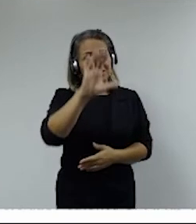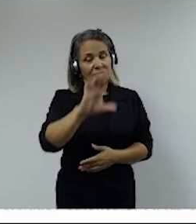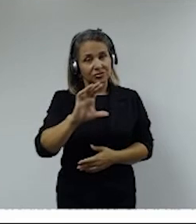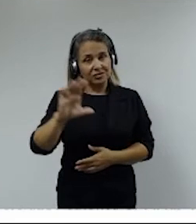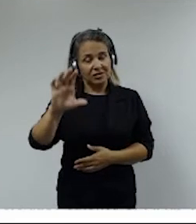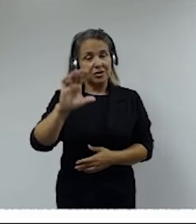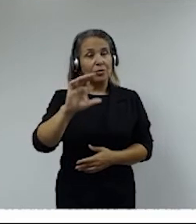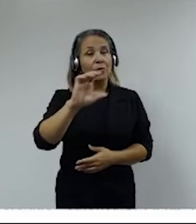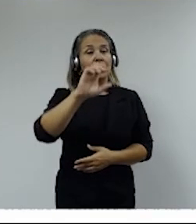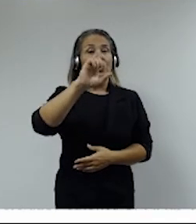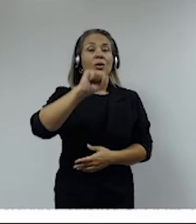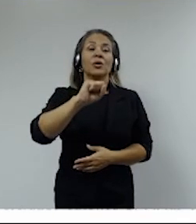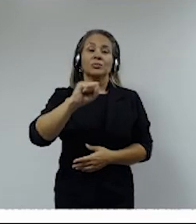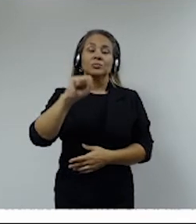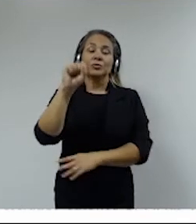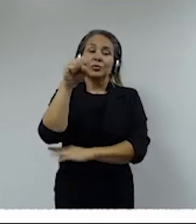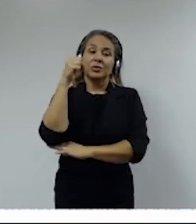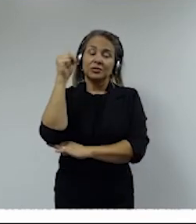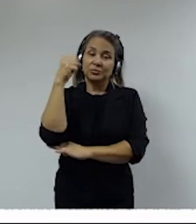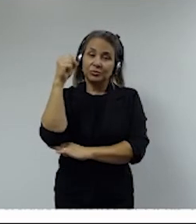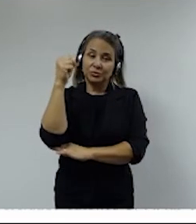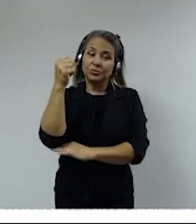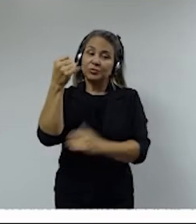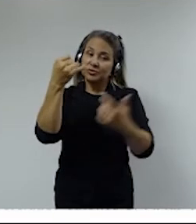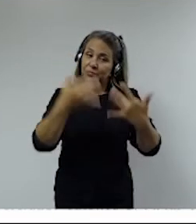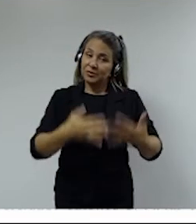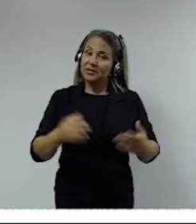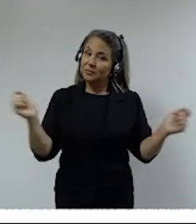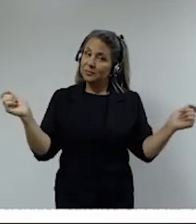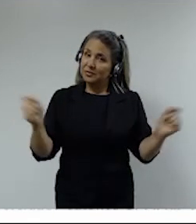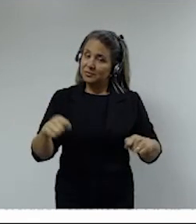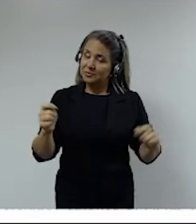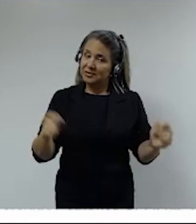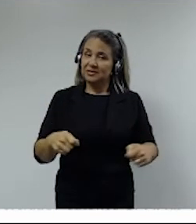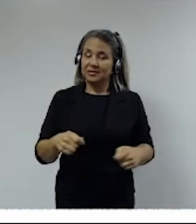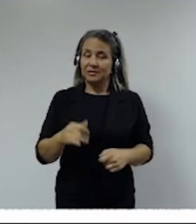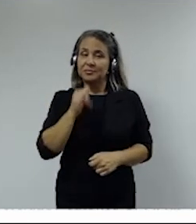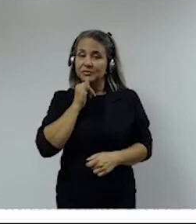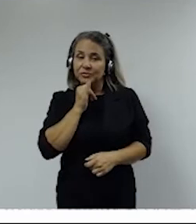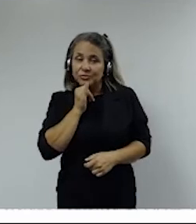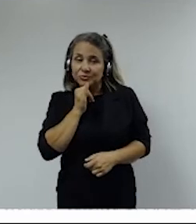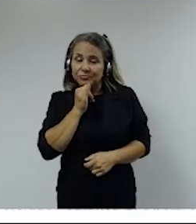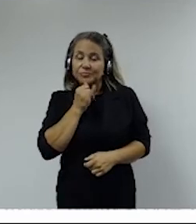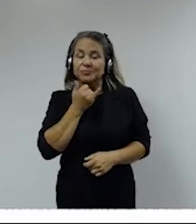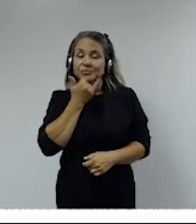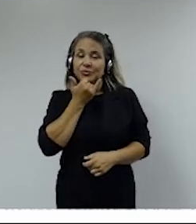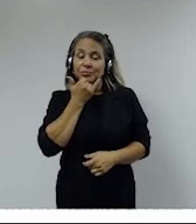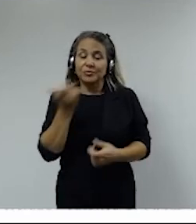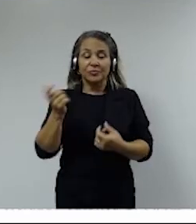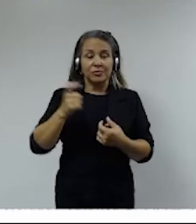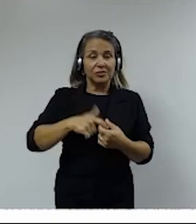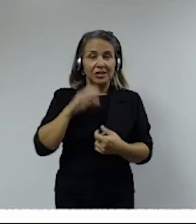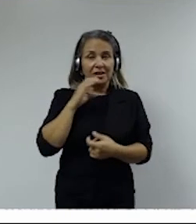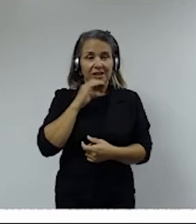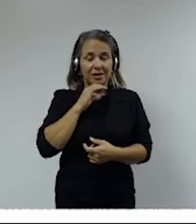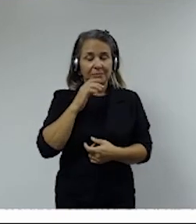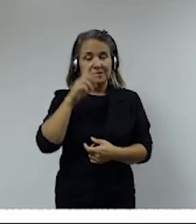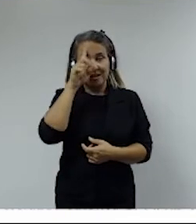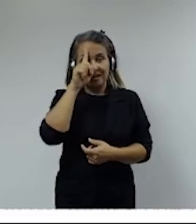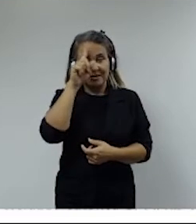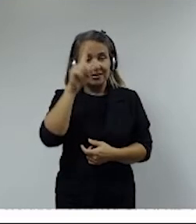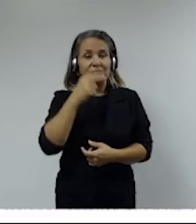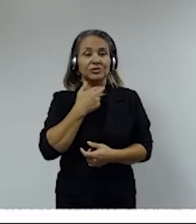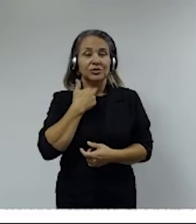Grande do Sul, ele já fala nessa possibilidade. Vou voltar aqui rapidamente, né, voltando à ideia de que